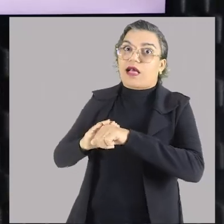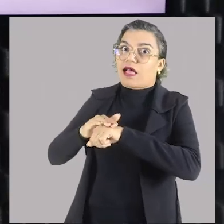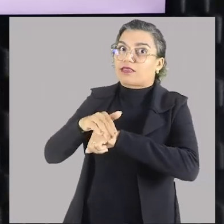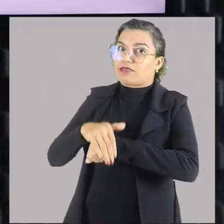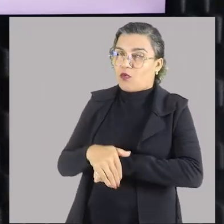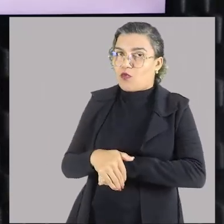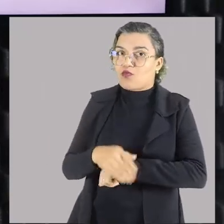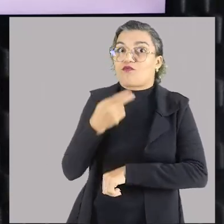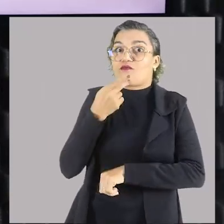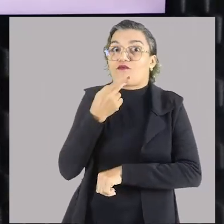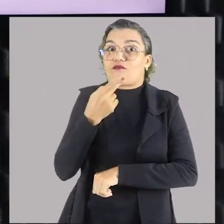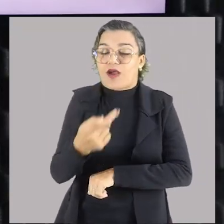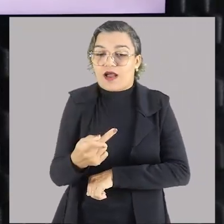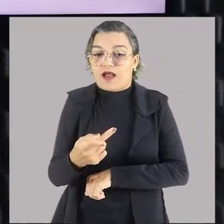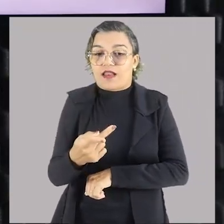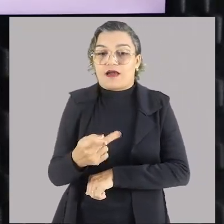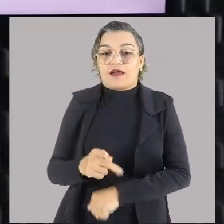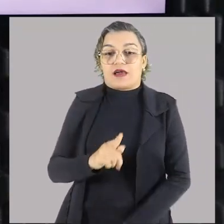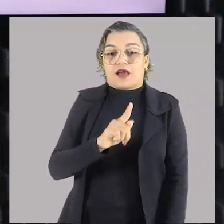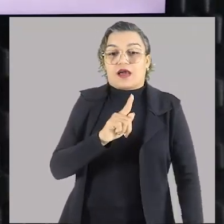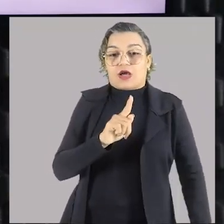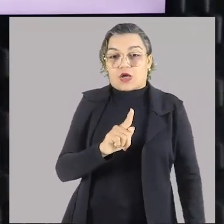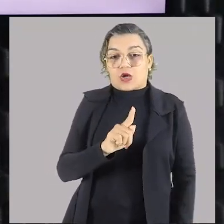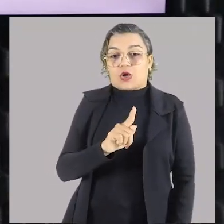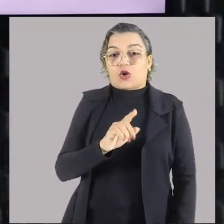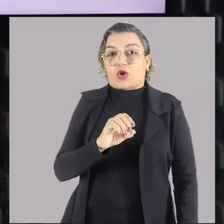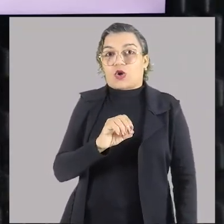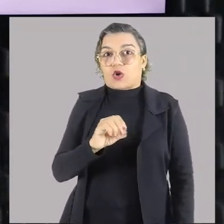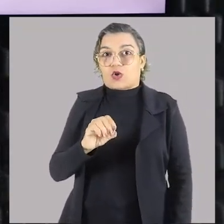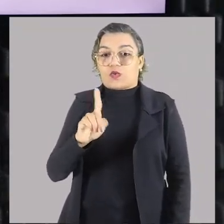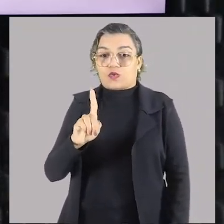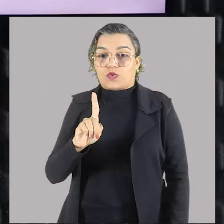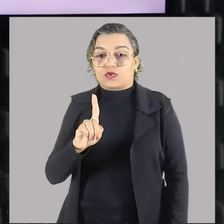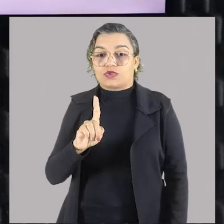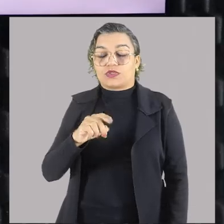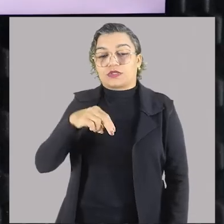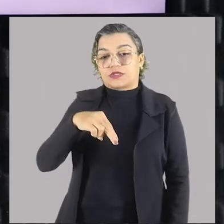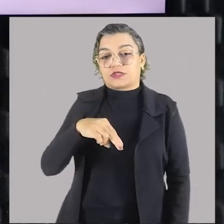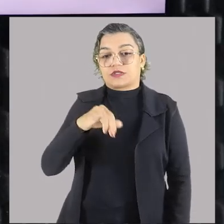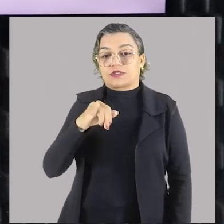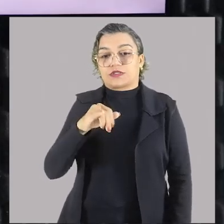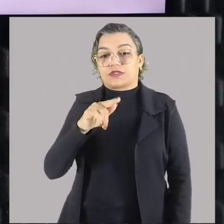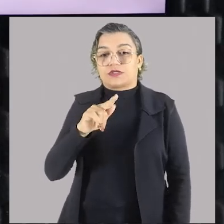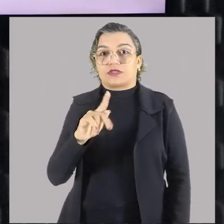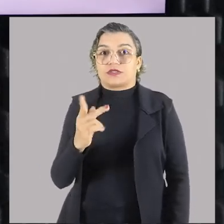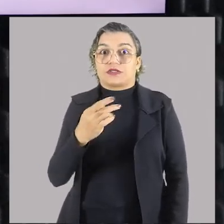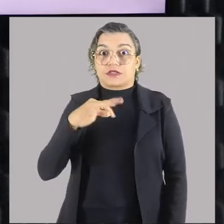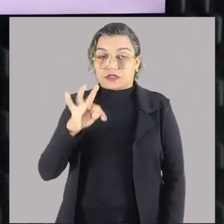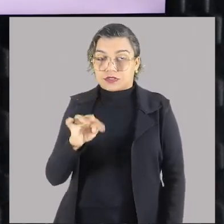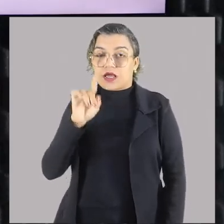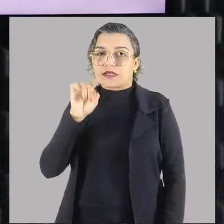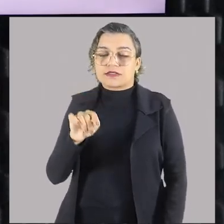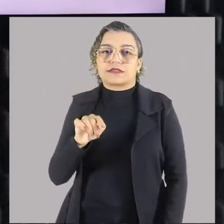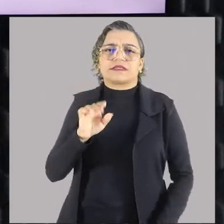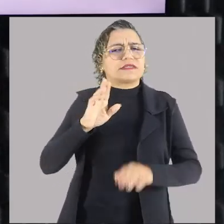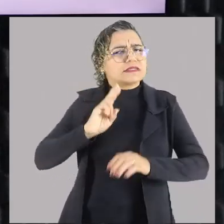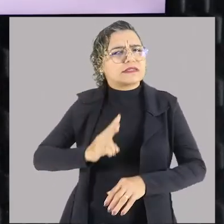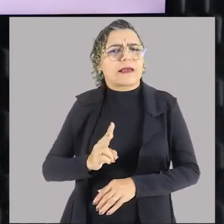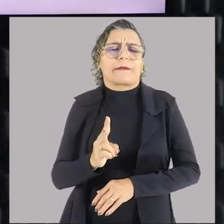aí você diz good night. Good night é sempre um cumprimento de despedida,